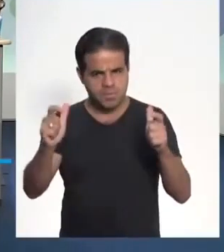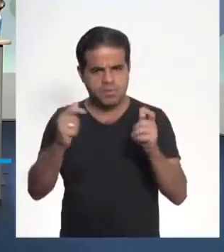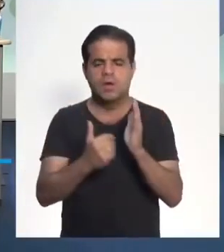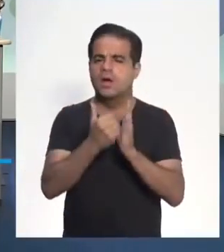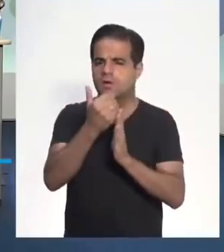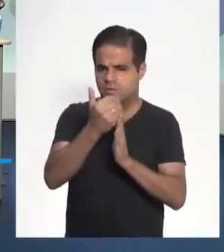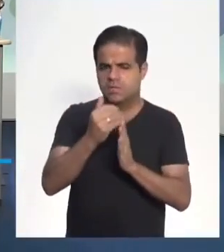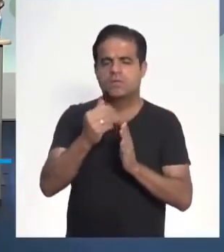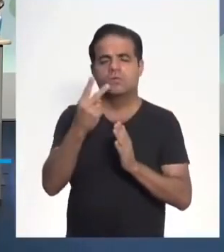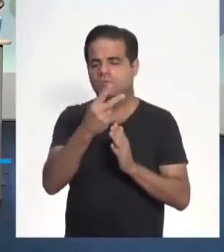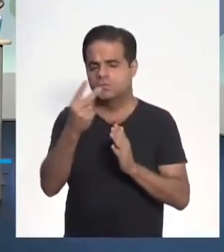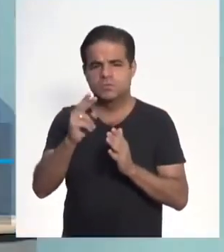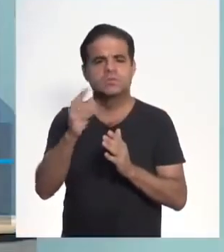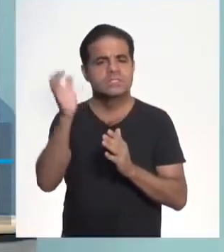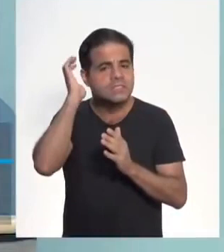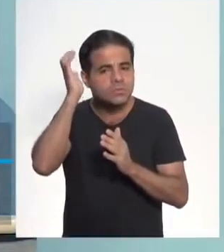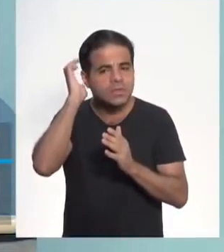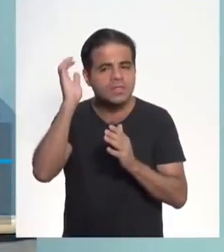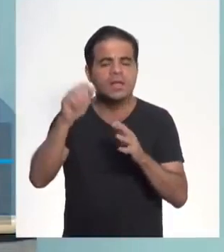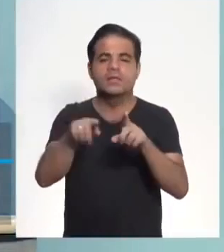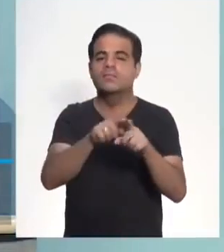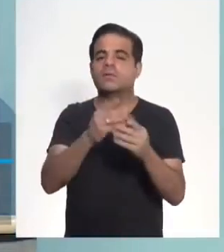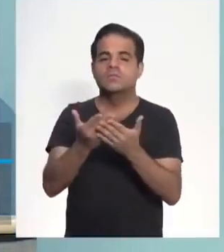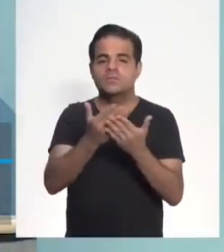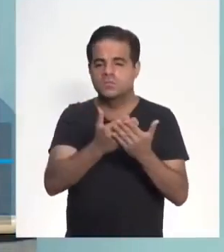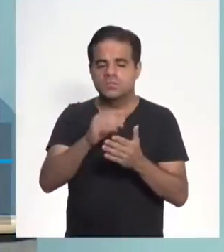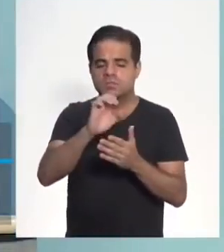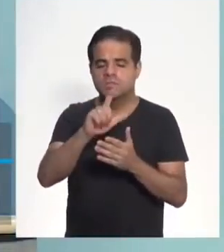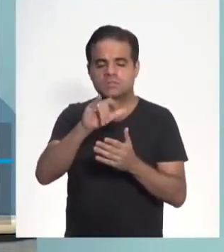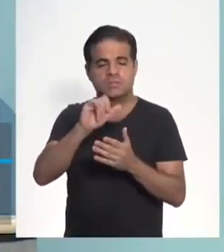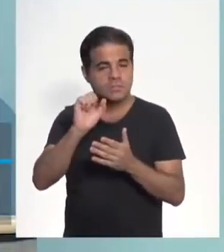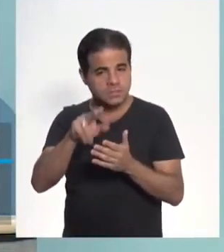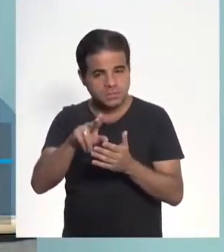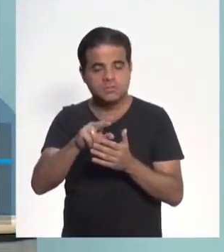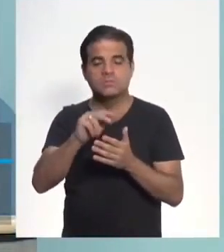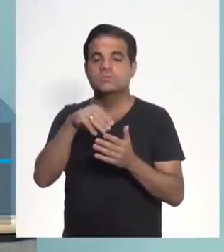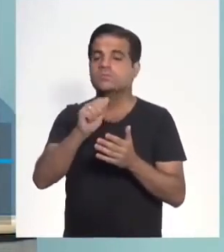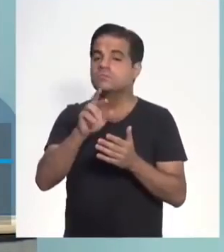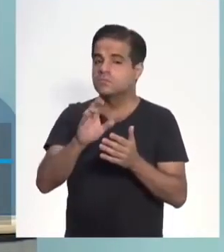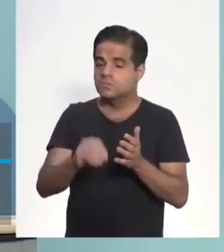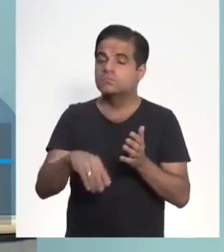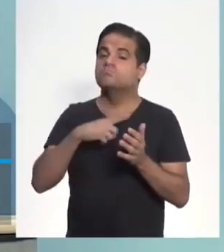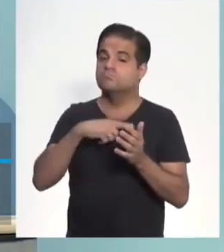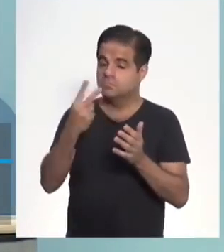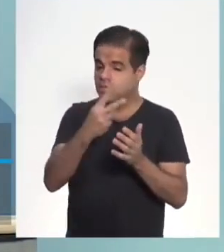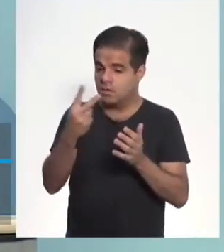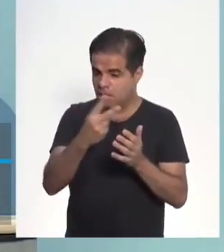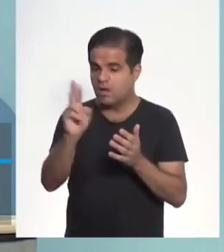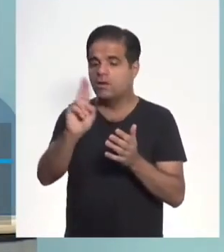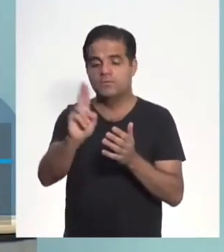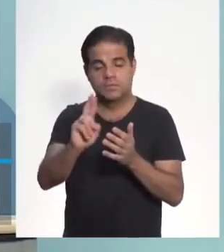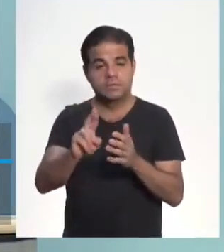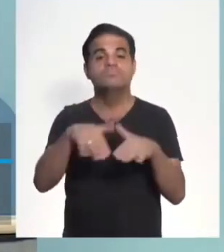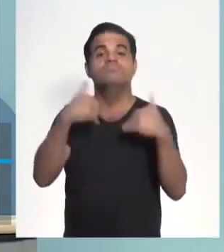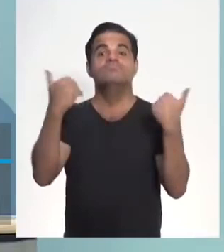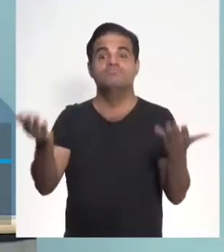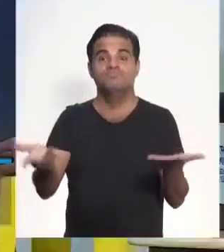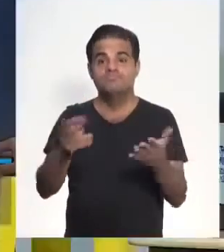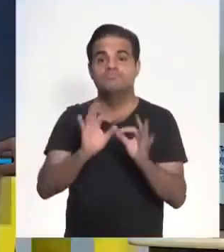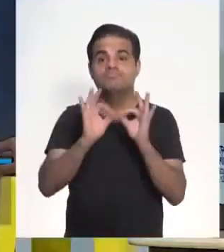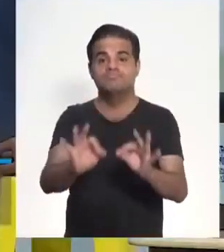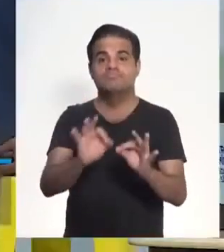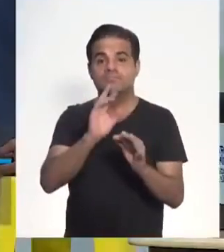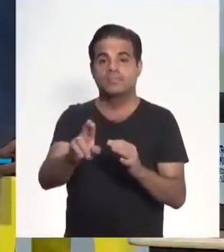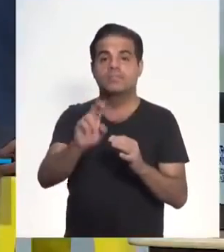27,00. Pessoal de Santo André, da Escola Professor Eliseu Marçom, mas Legal. nós temos R$ 22,00 também. E aí? E aí, vamos